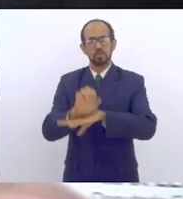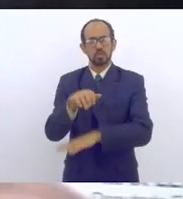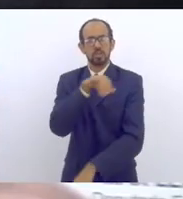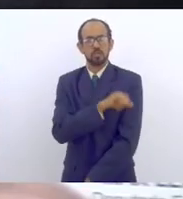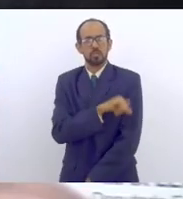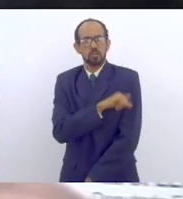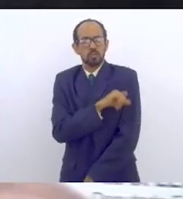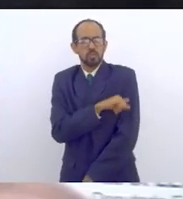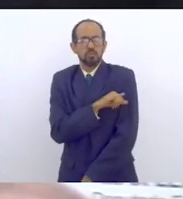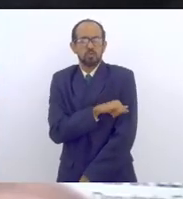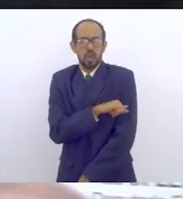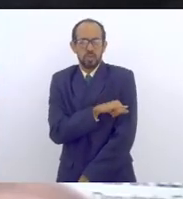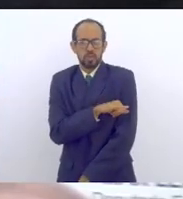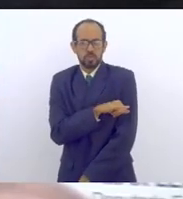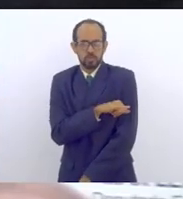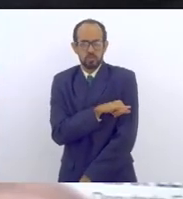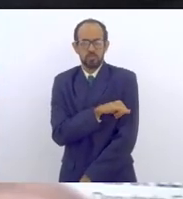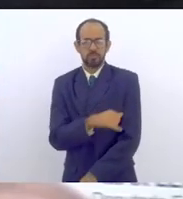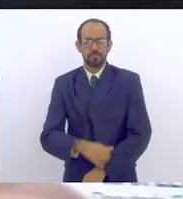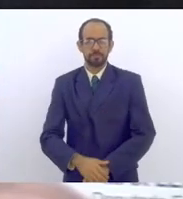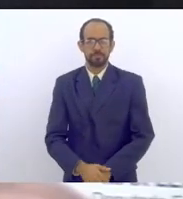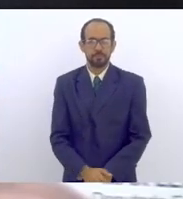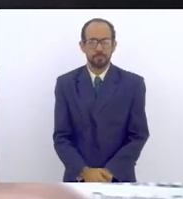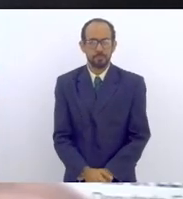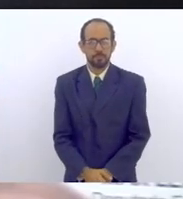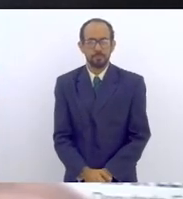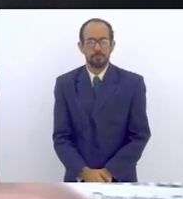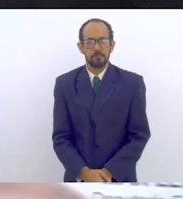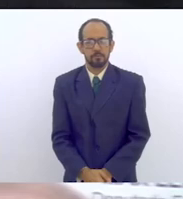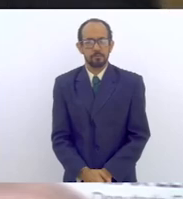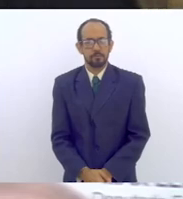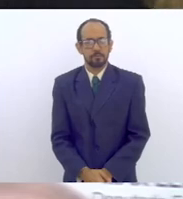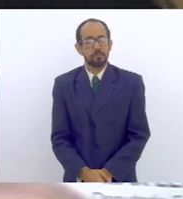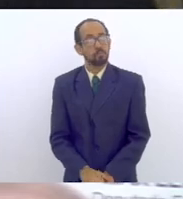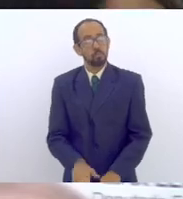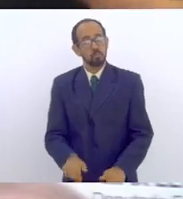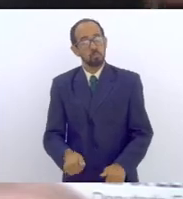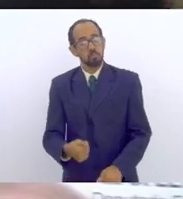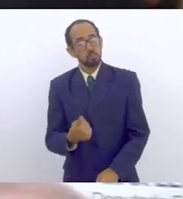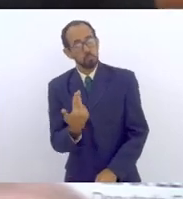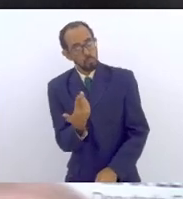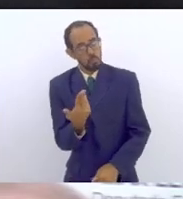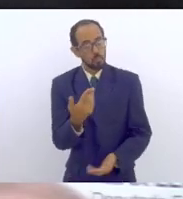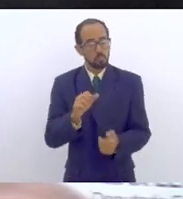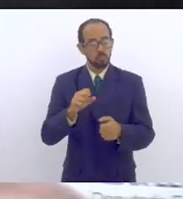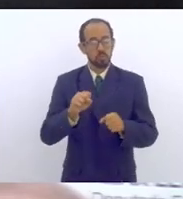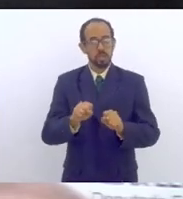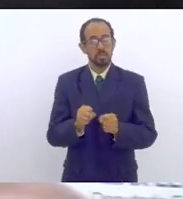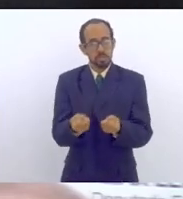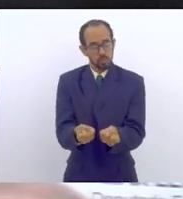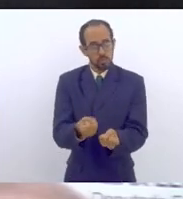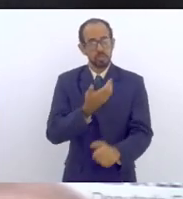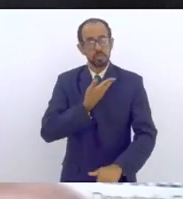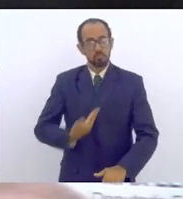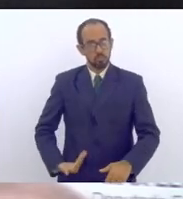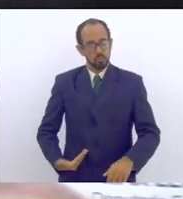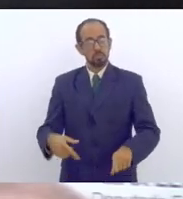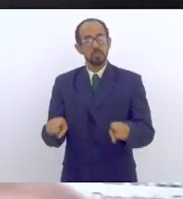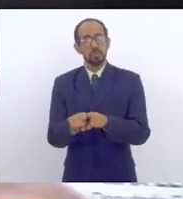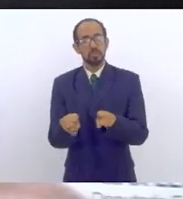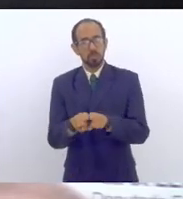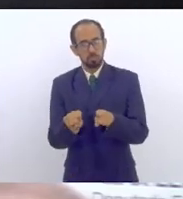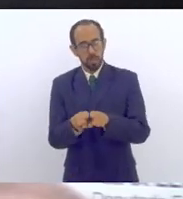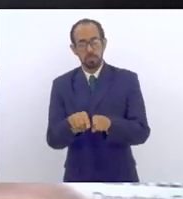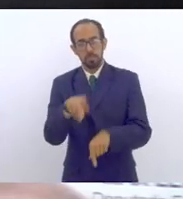Janeiro hoje seja na segurança pública pessoas importantes